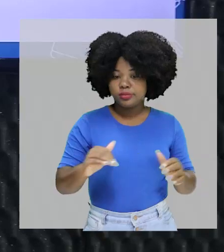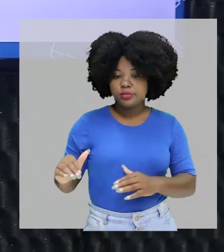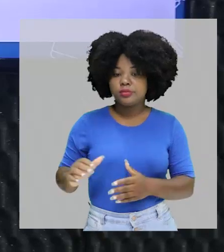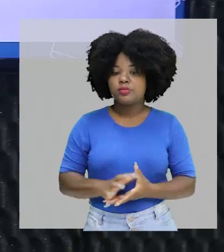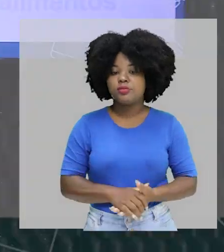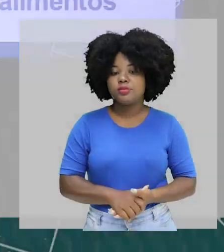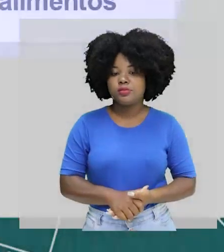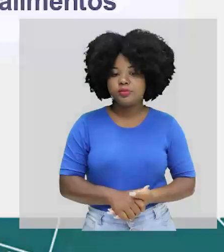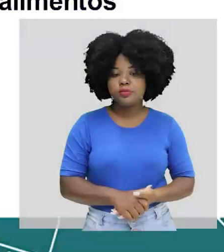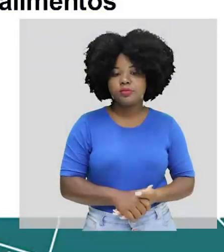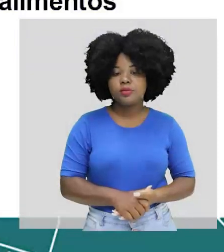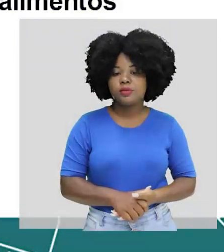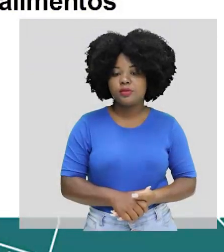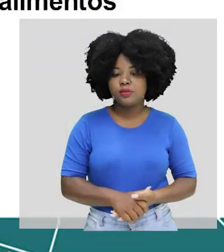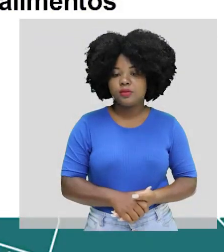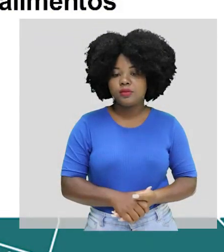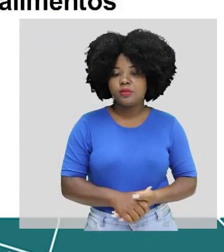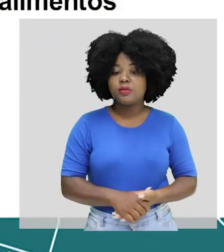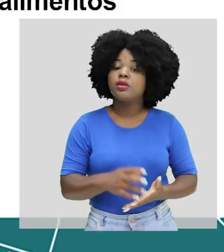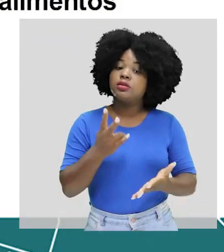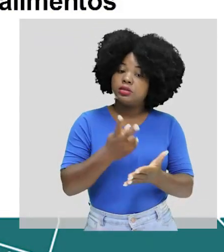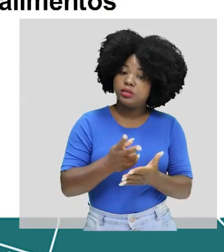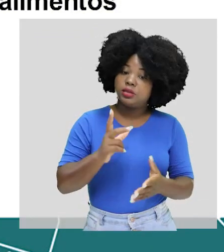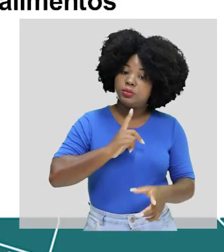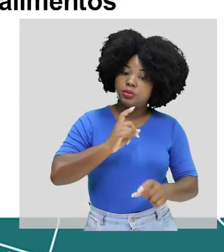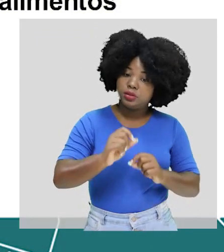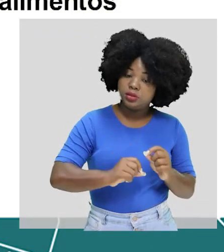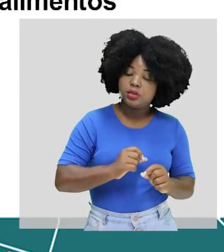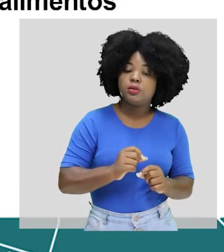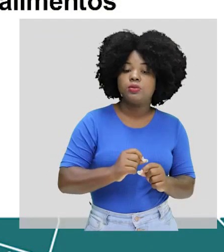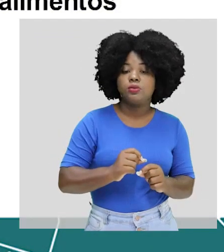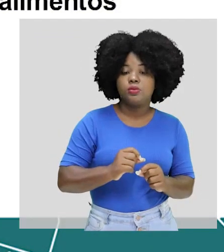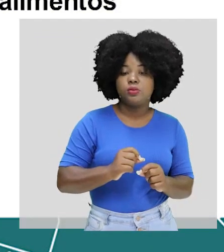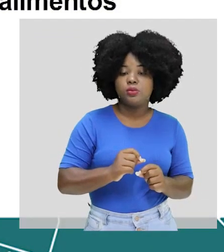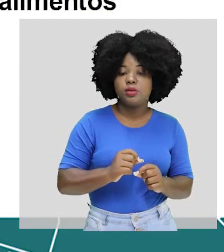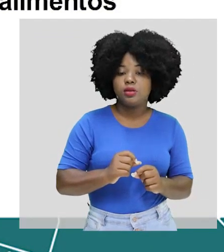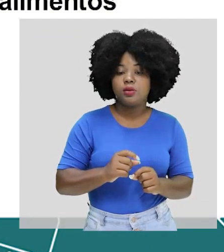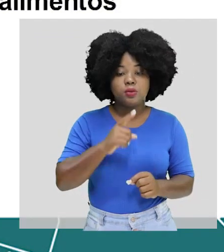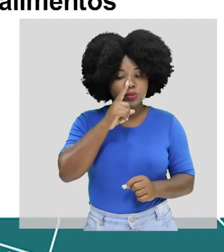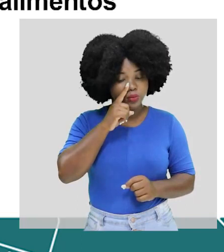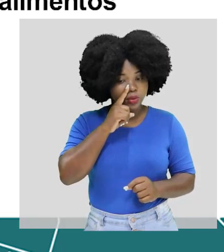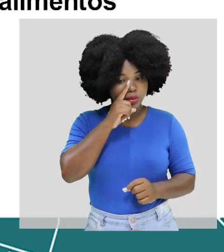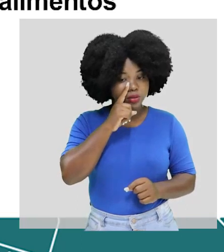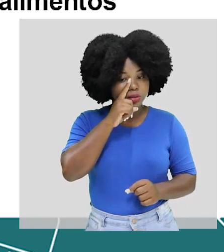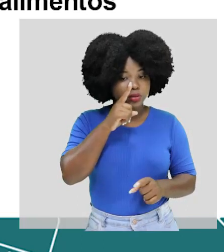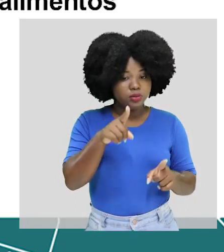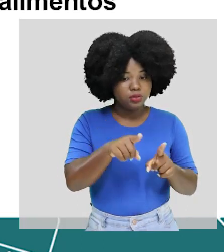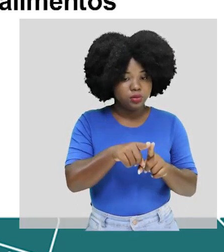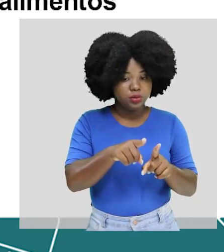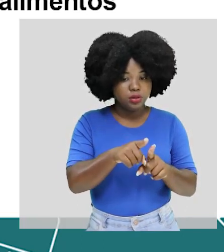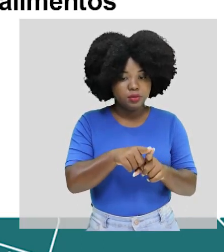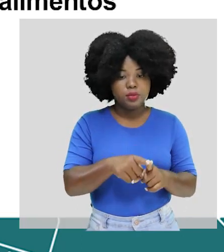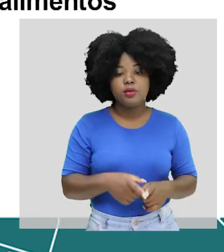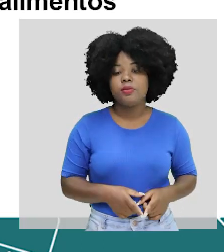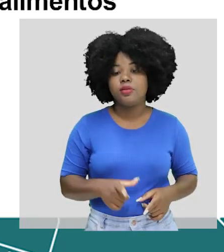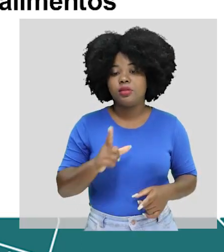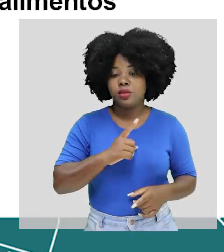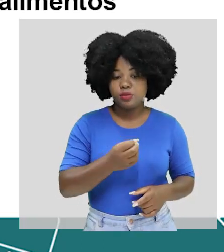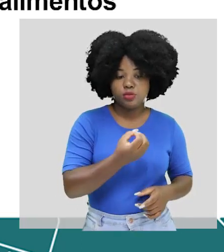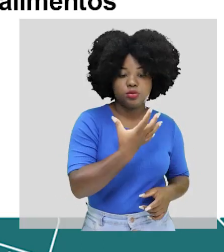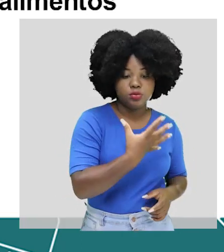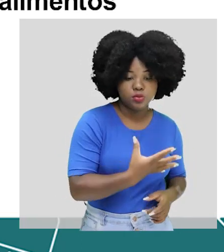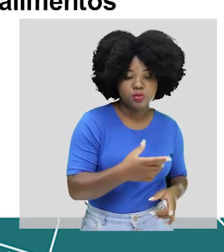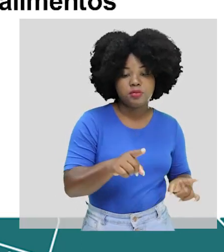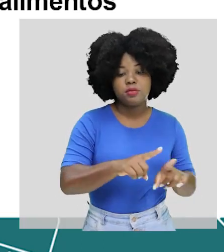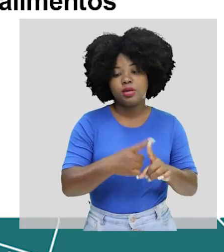né? Agora, né, sempre existe um outro lado, né, o outro lado da moeda. Então, nós temos os